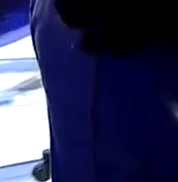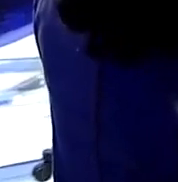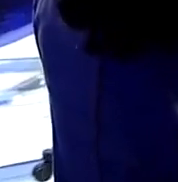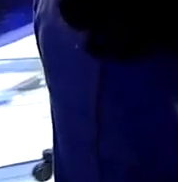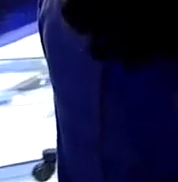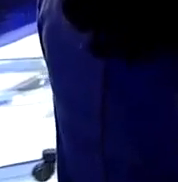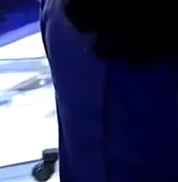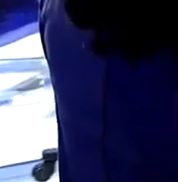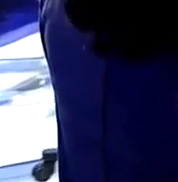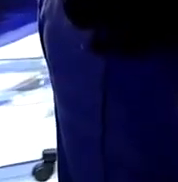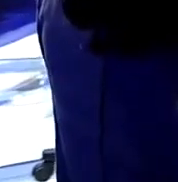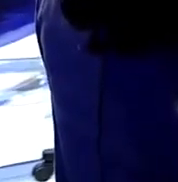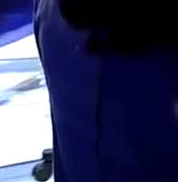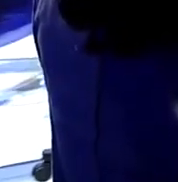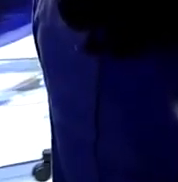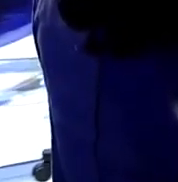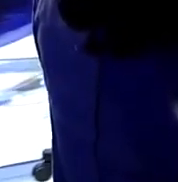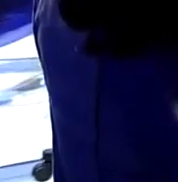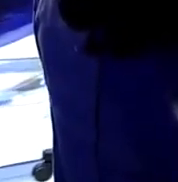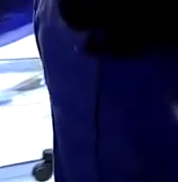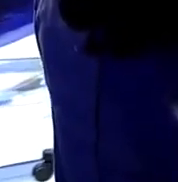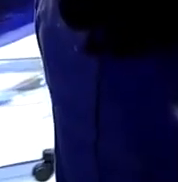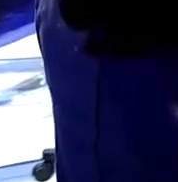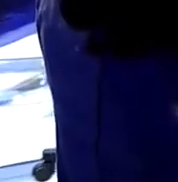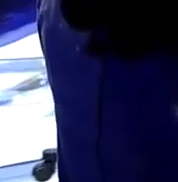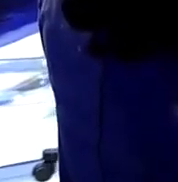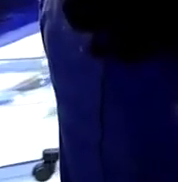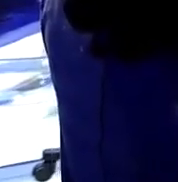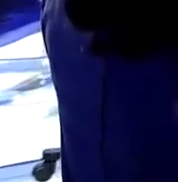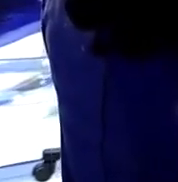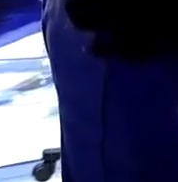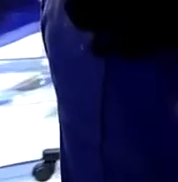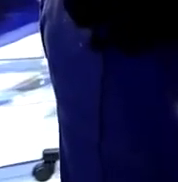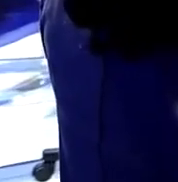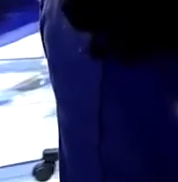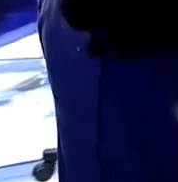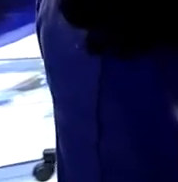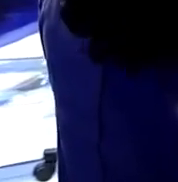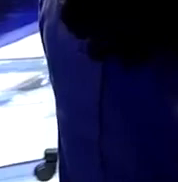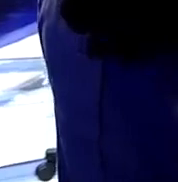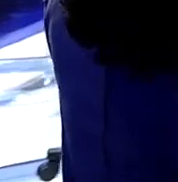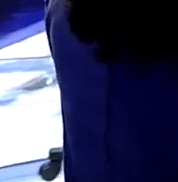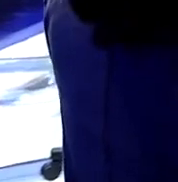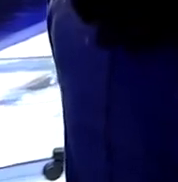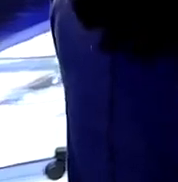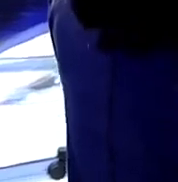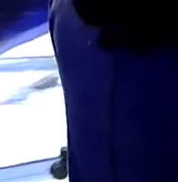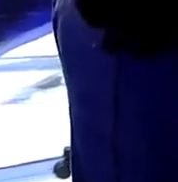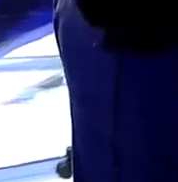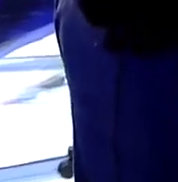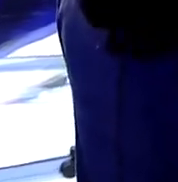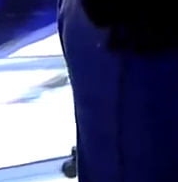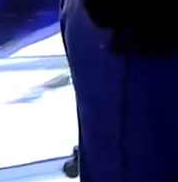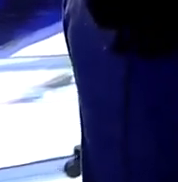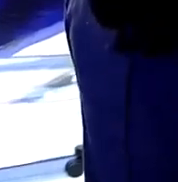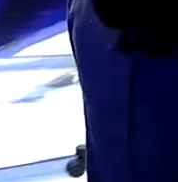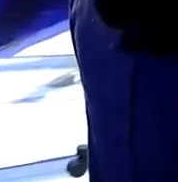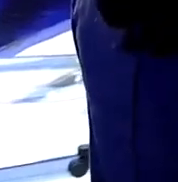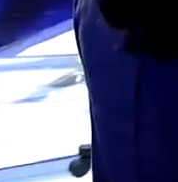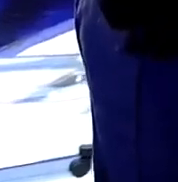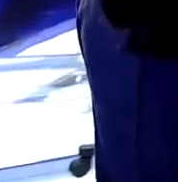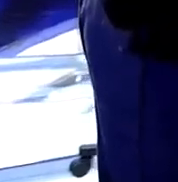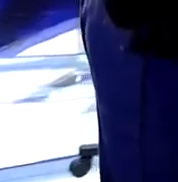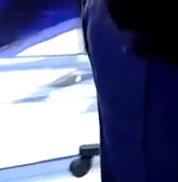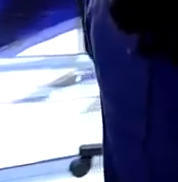forma o seu voto, né? Quer dizer, vamos discutir a política pública como ela deve ser debatida. Né? Quer dizer, há visões distintas, há